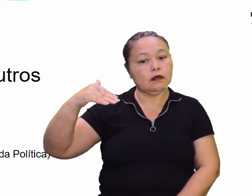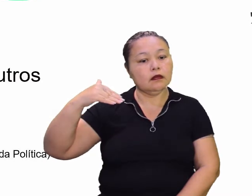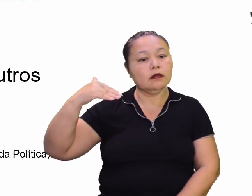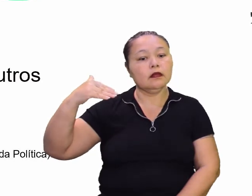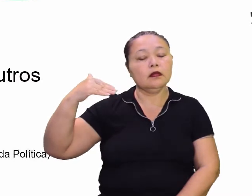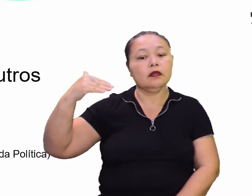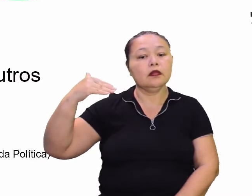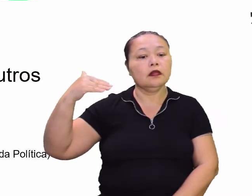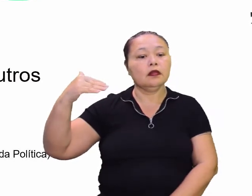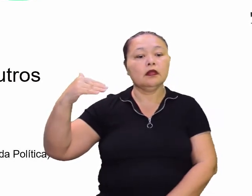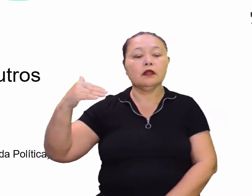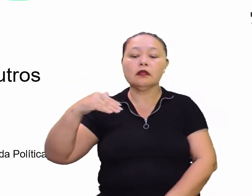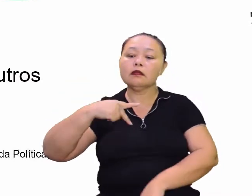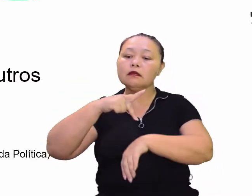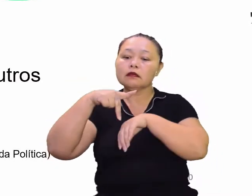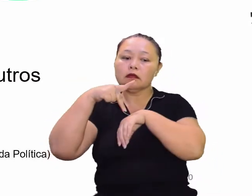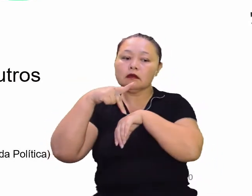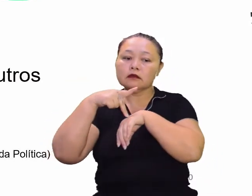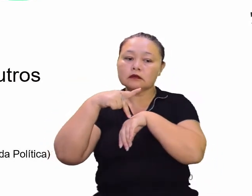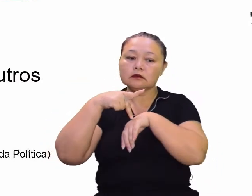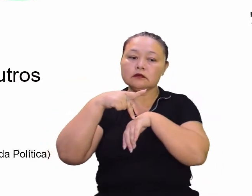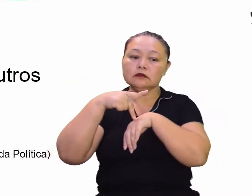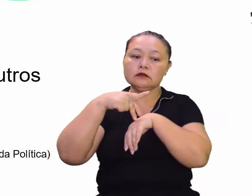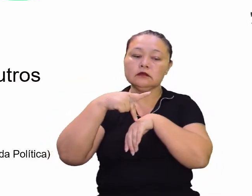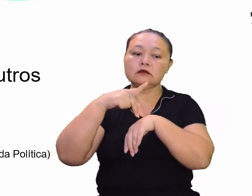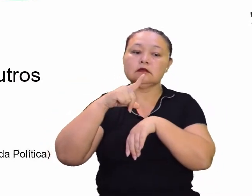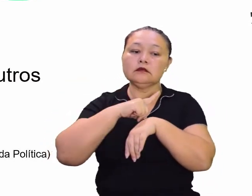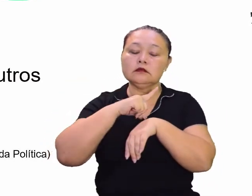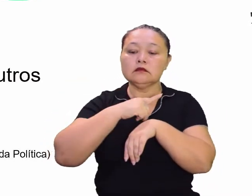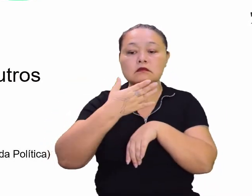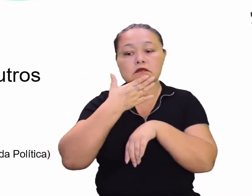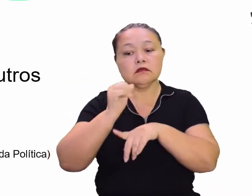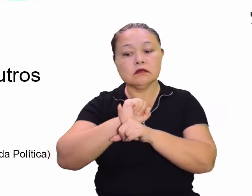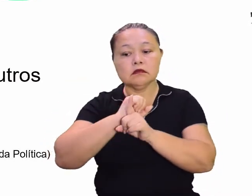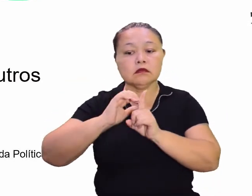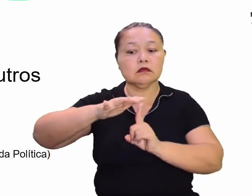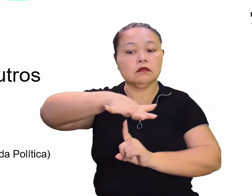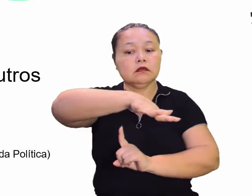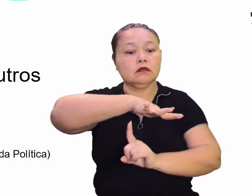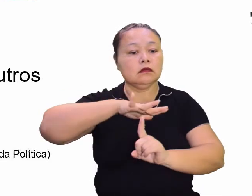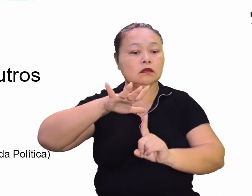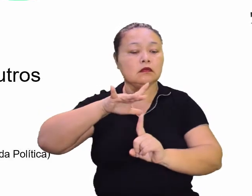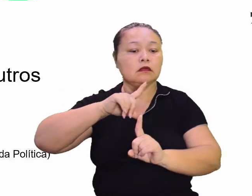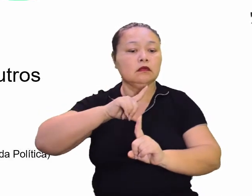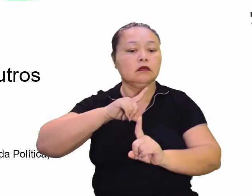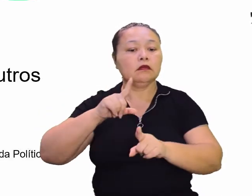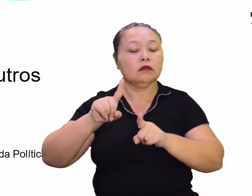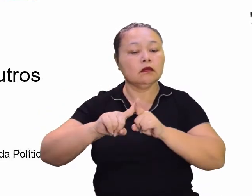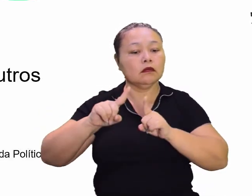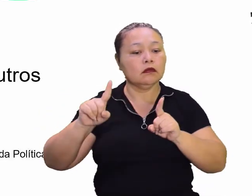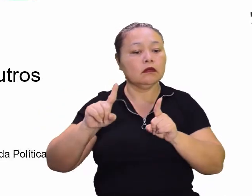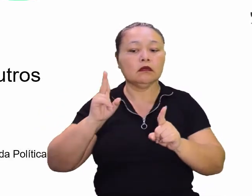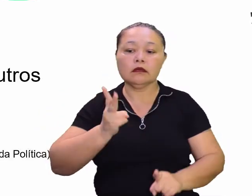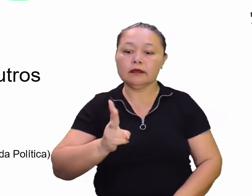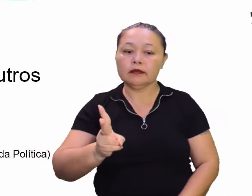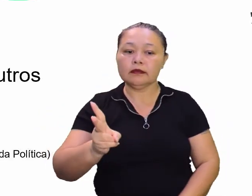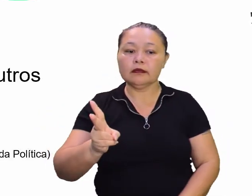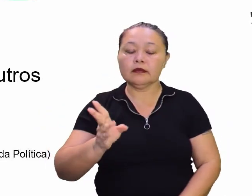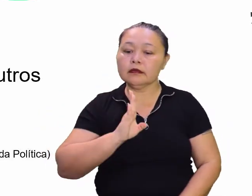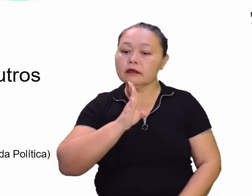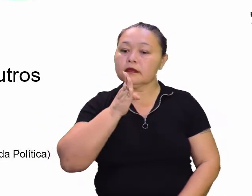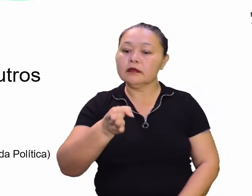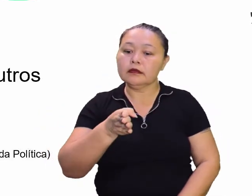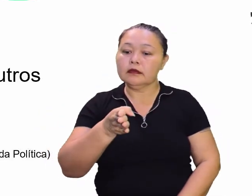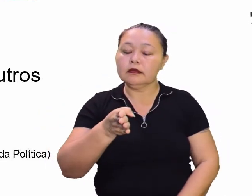crescimento. Nesses países está havendo algumas melhorias sociais, mas sempre a gente vai dar uma abordada